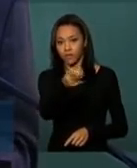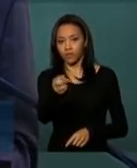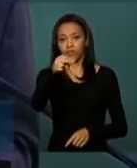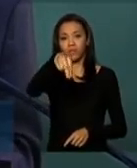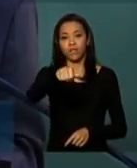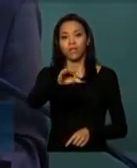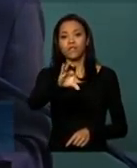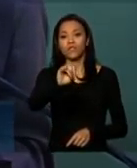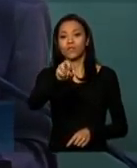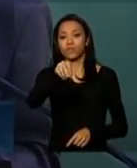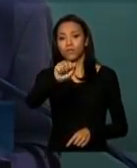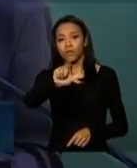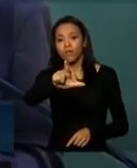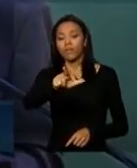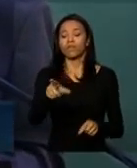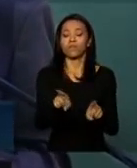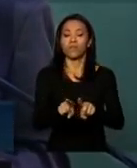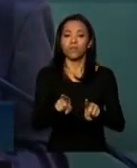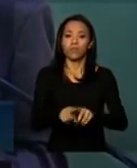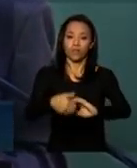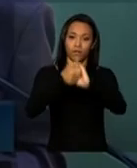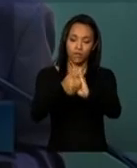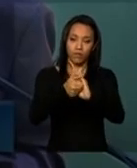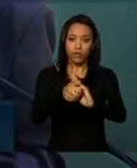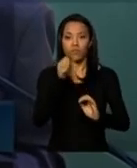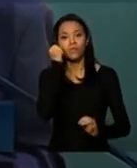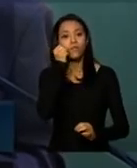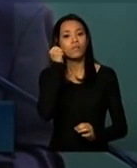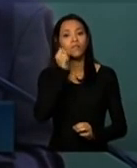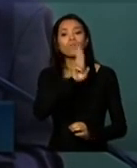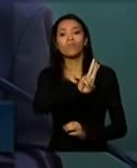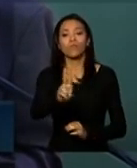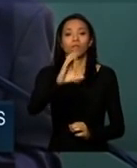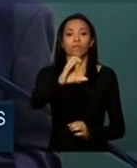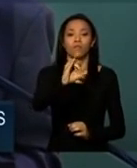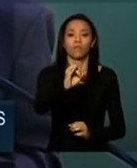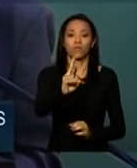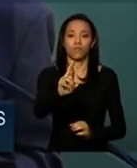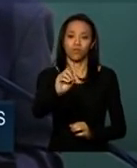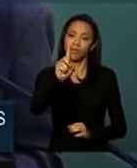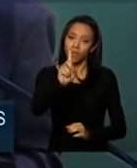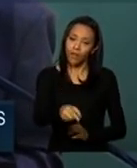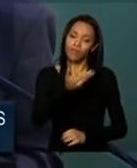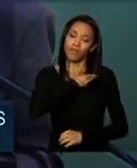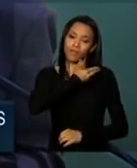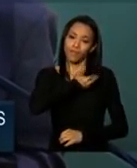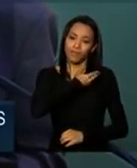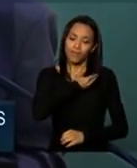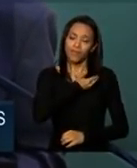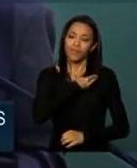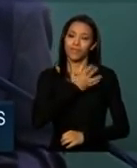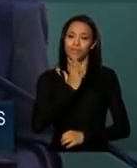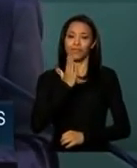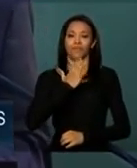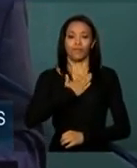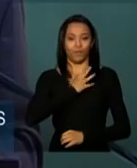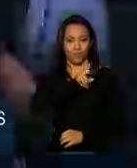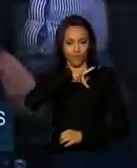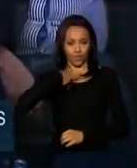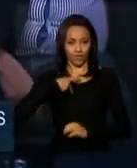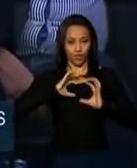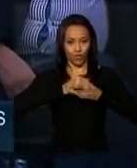cumprimentar o senador Ciro Nogueira, meu colega e presidente, meu presidente do meu